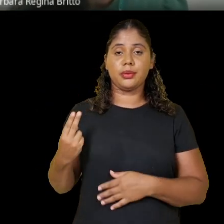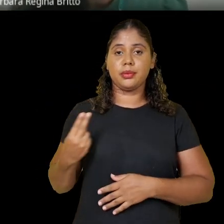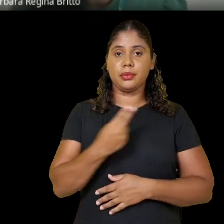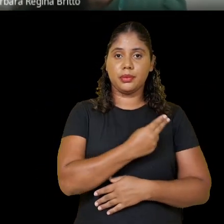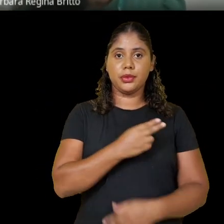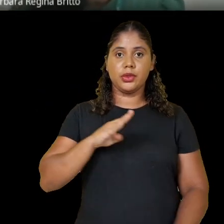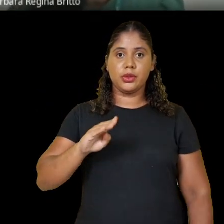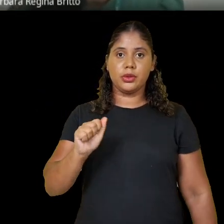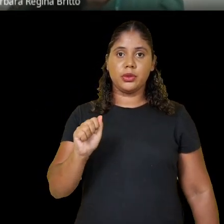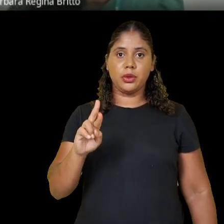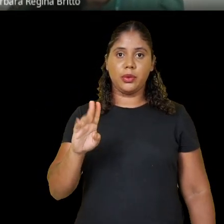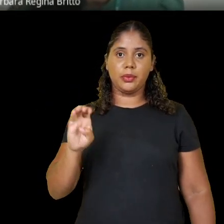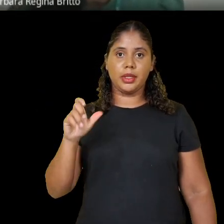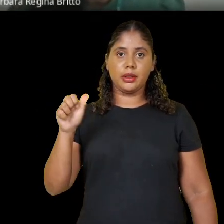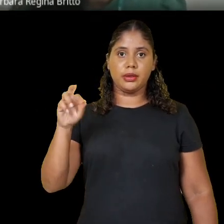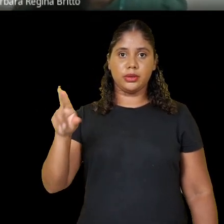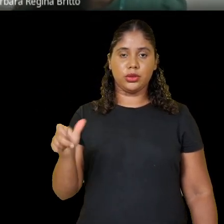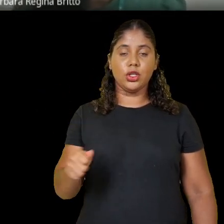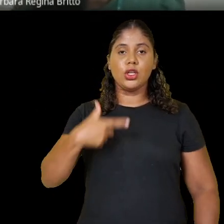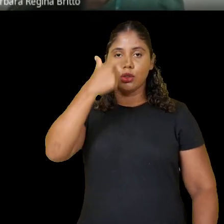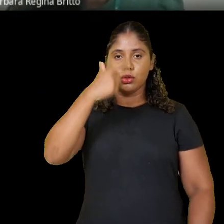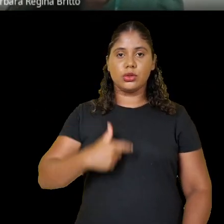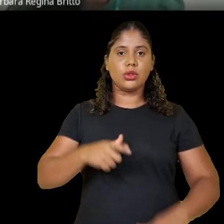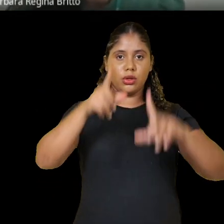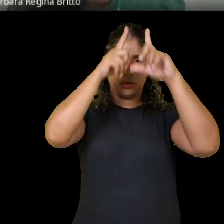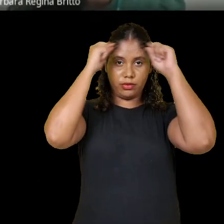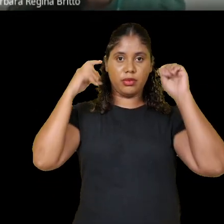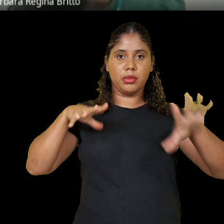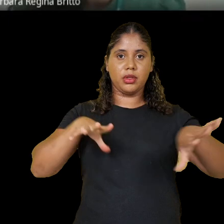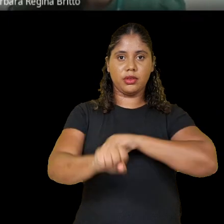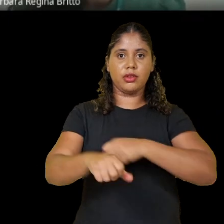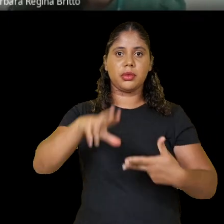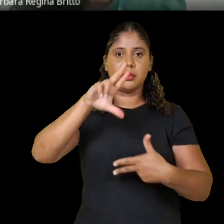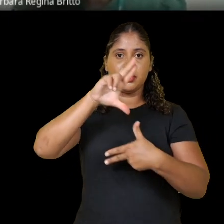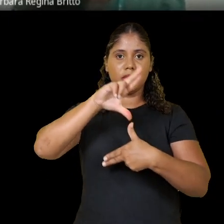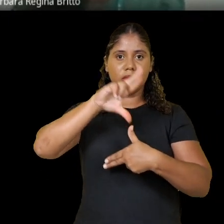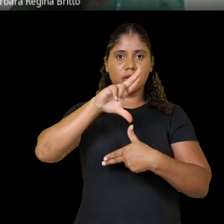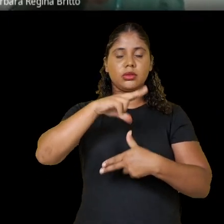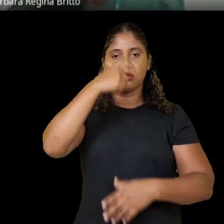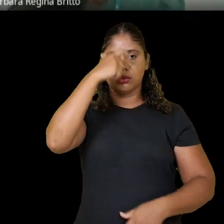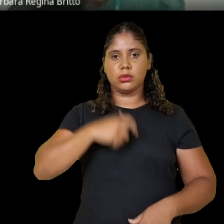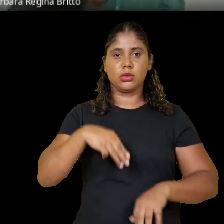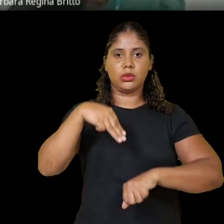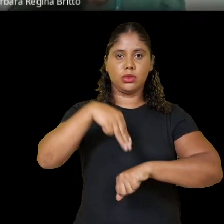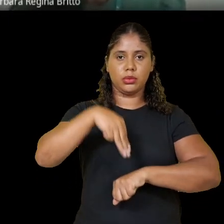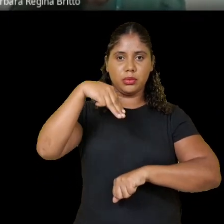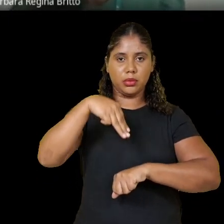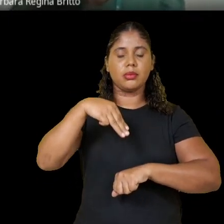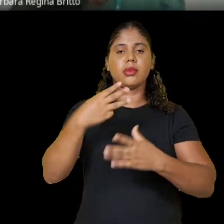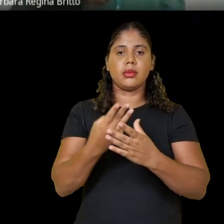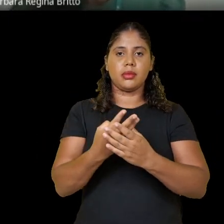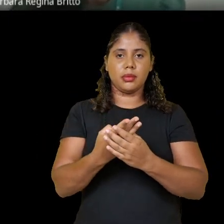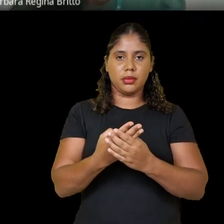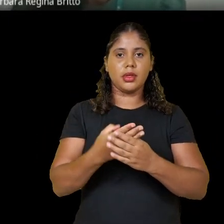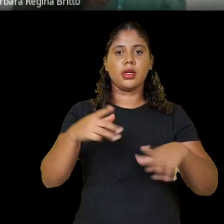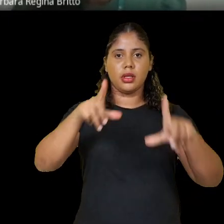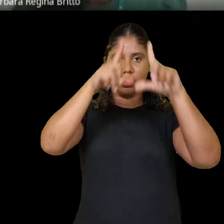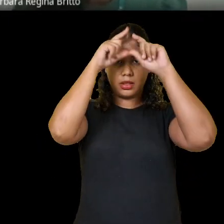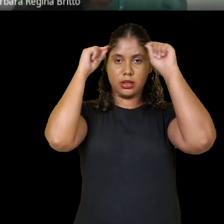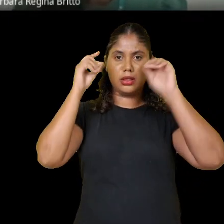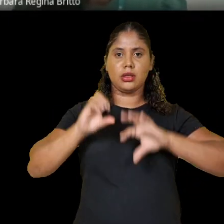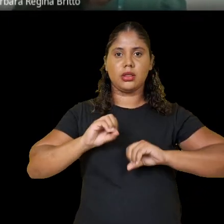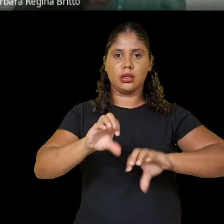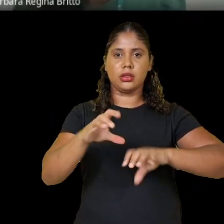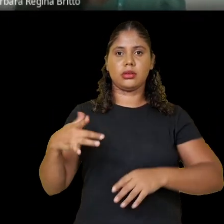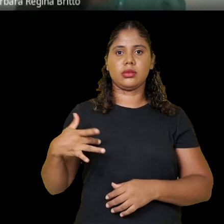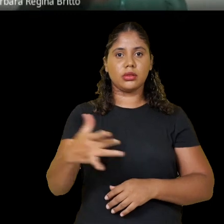Olá, eu sou Bárbara, enfermeira obstetra, formada pela Universidade Federal da Bahia. Sou mestranda pela UFPE em